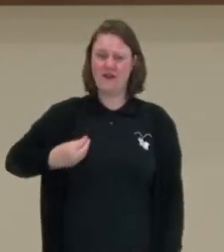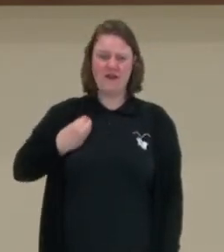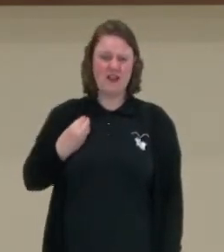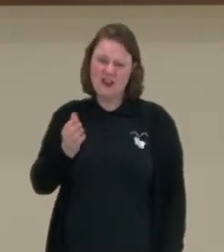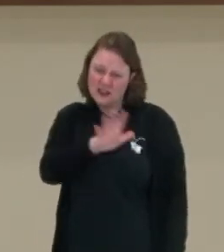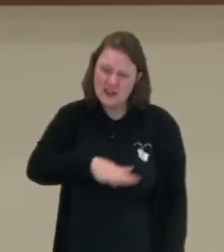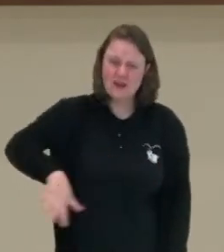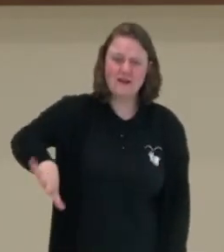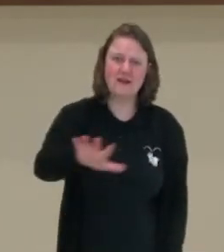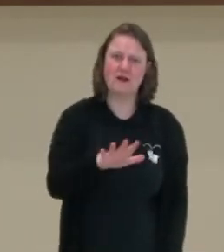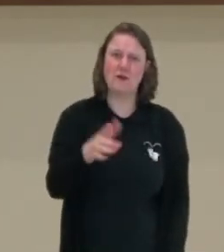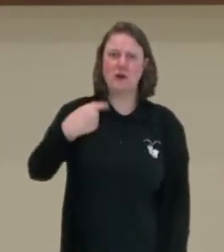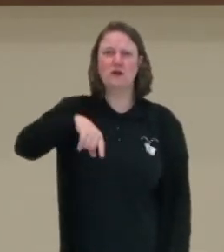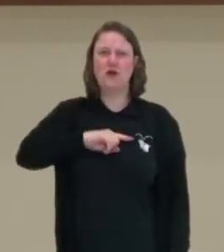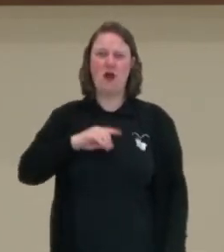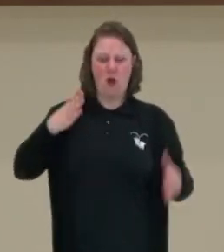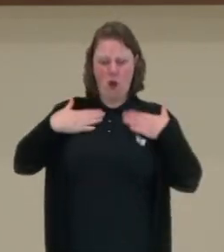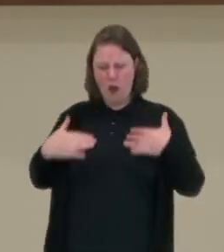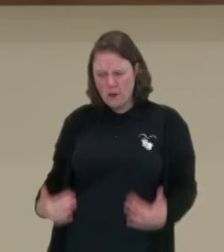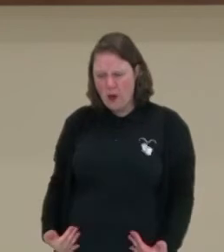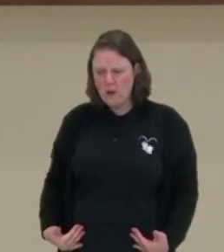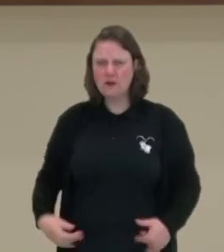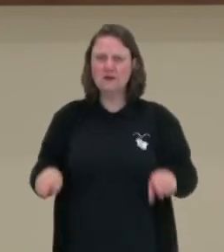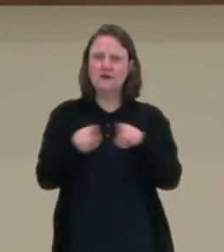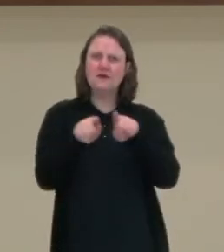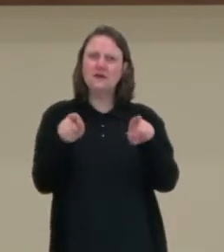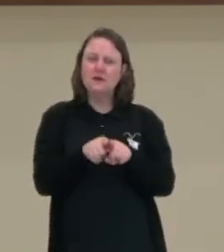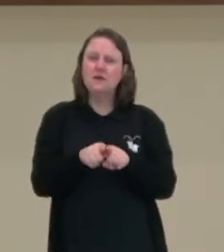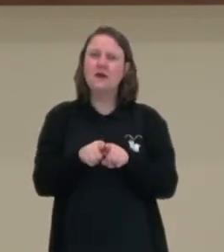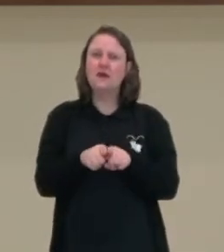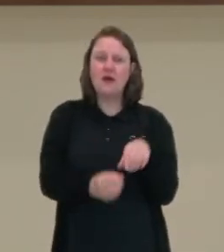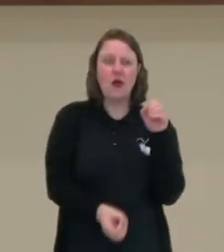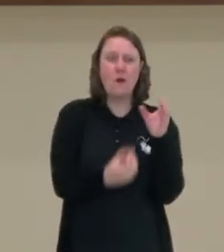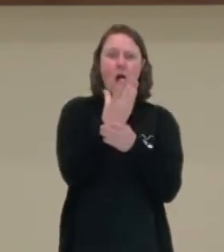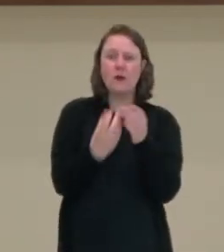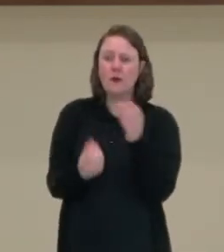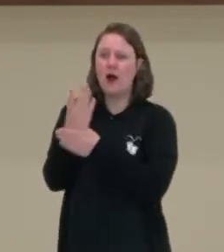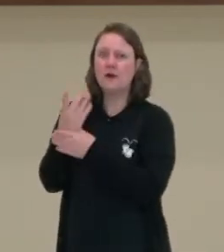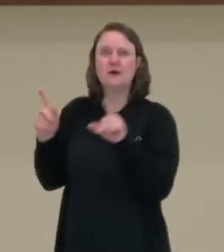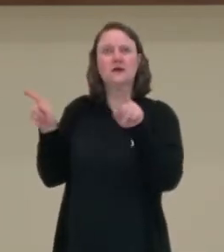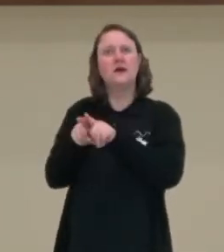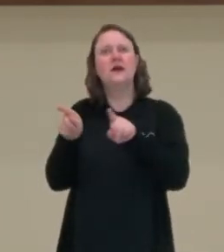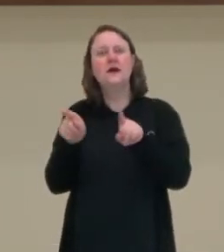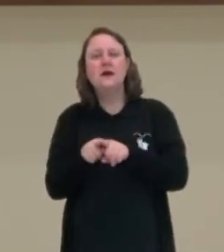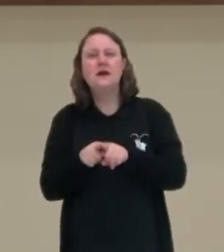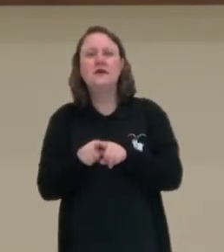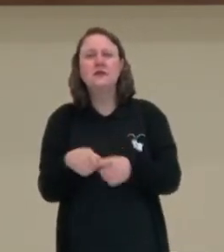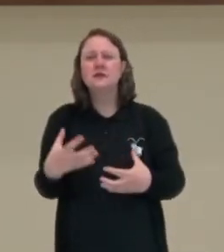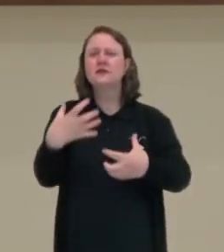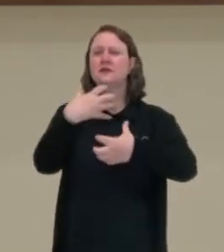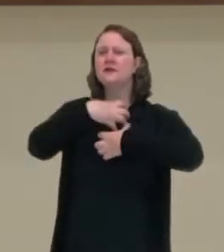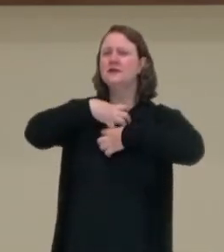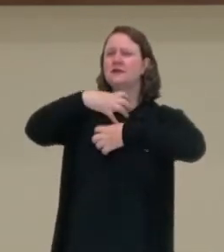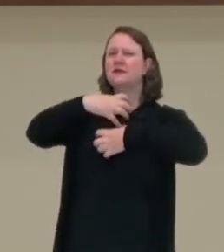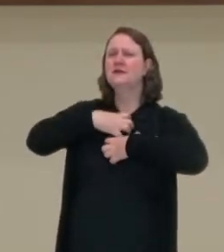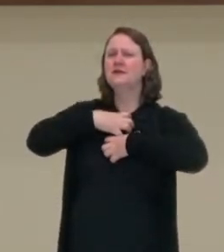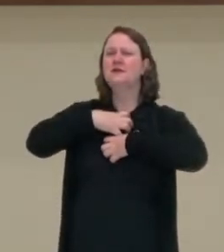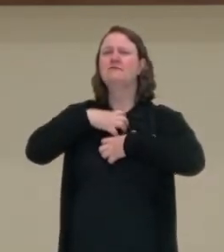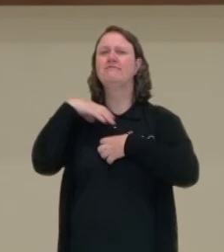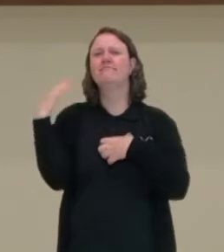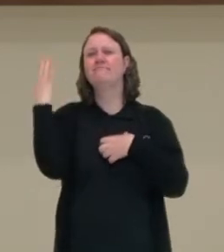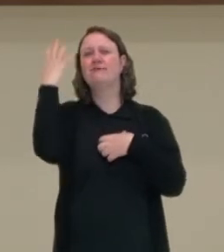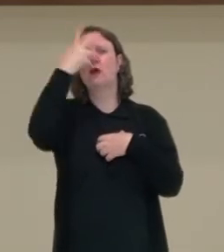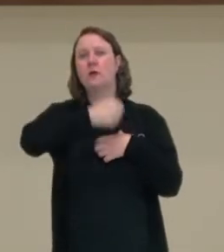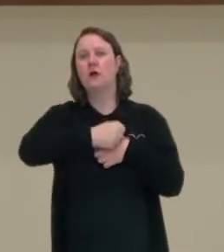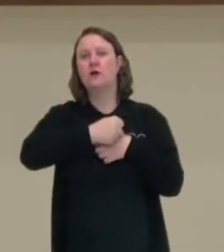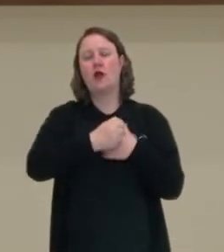geometria sagrada, de fórmula padrão que se repete, criando algo que dá o sentido de belo a partir dos estudos desde